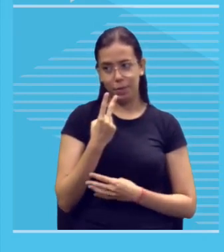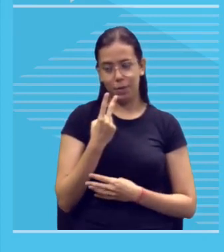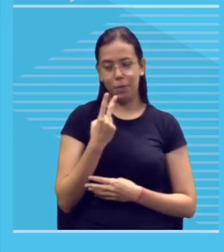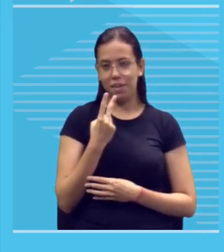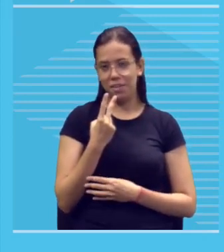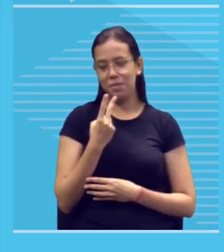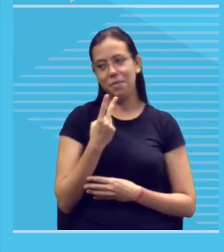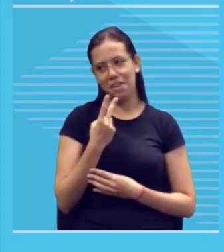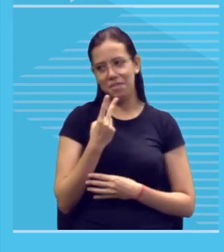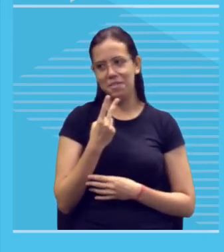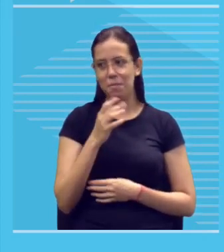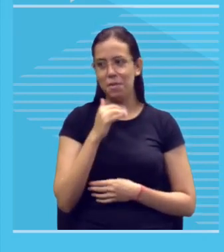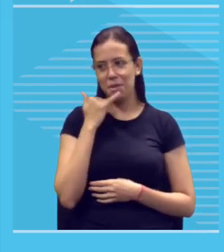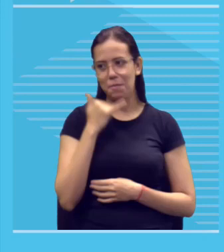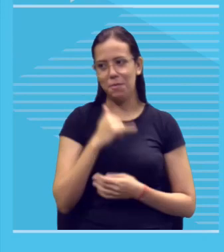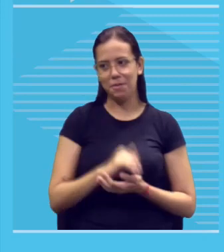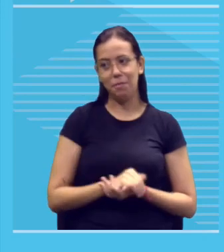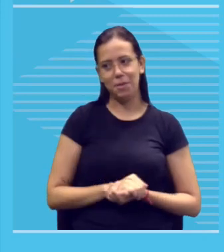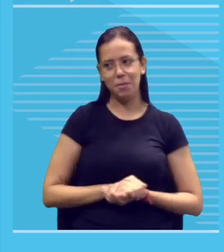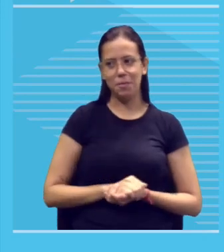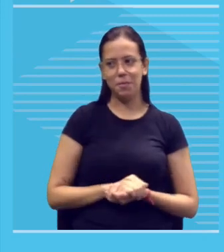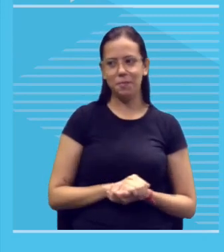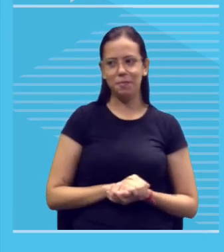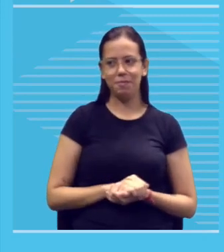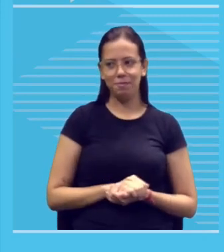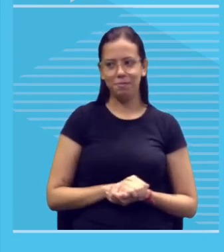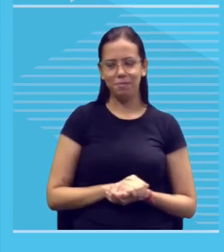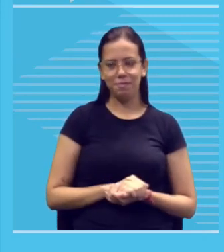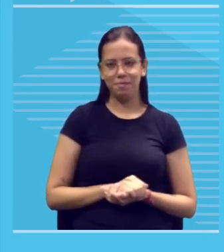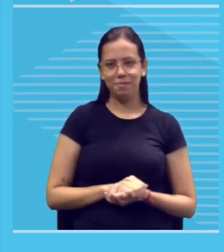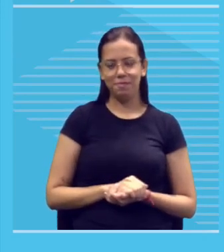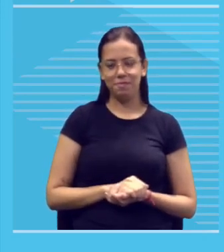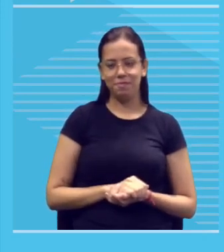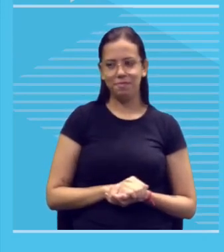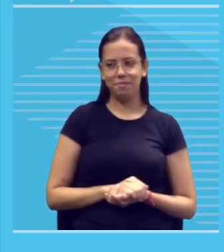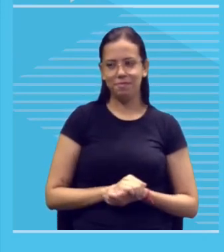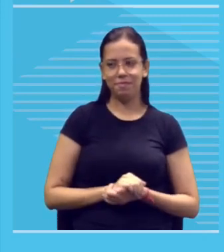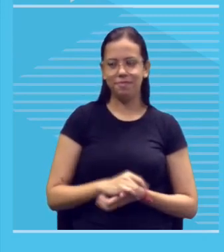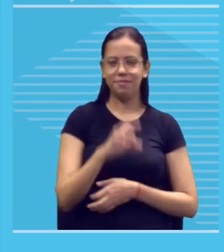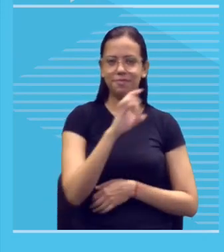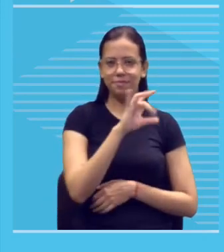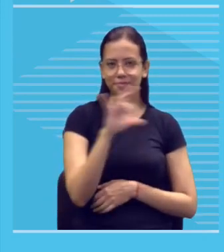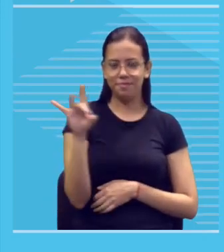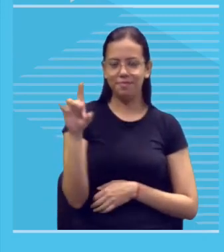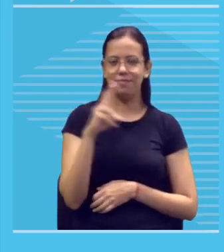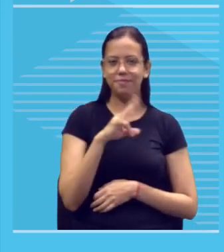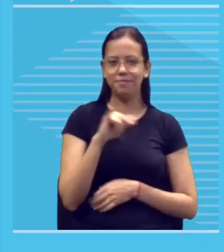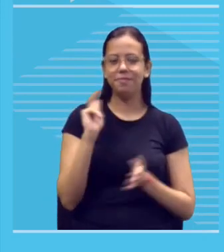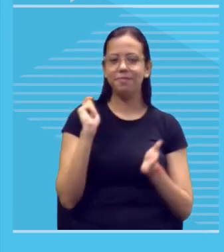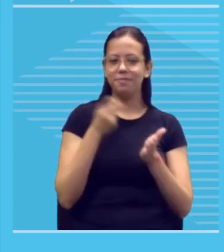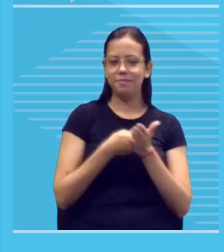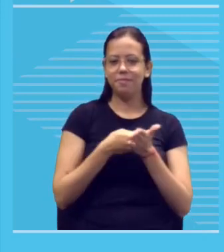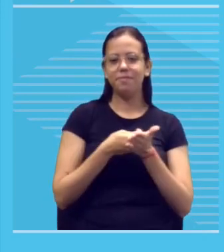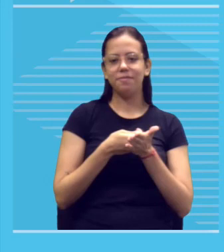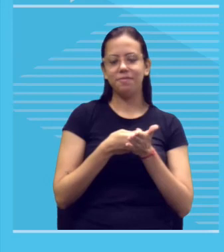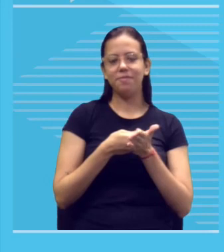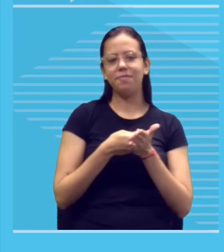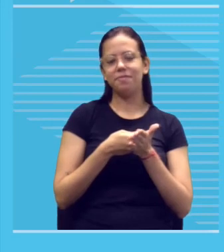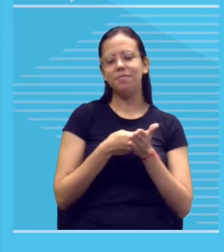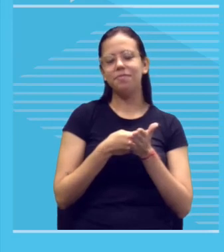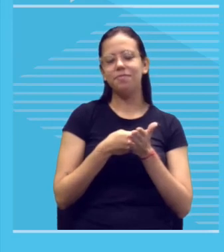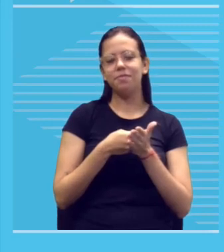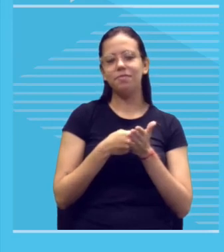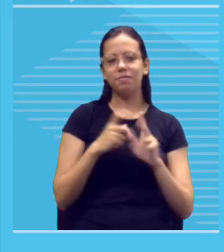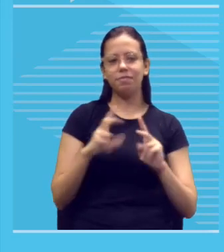cada um olha só é vai pagar vamos dividir a pizza por quatro né olha aí